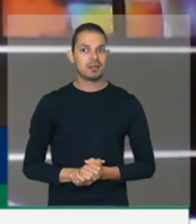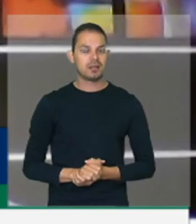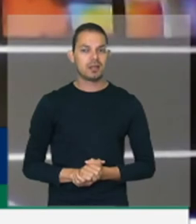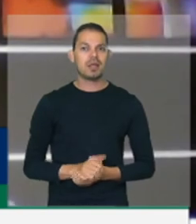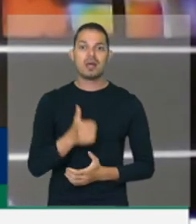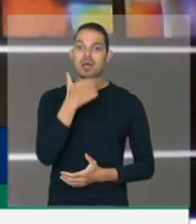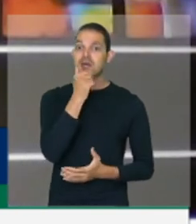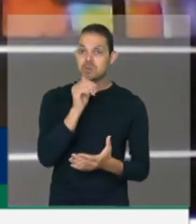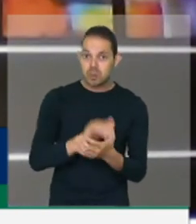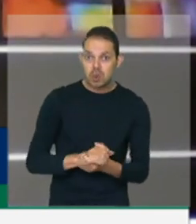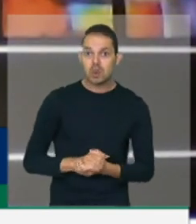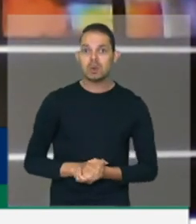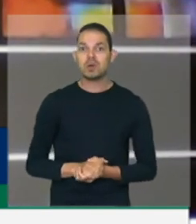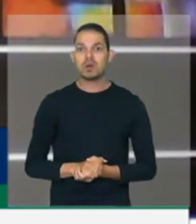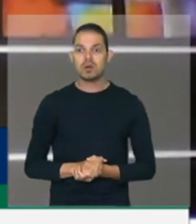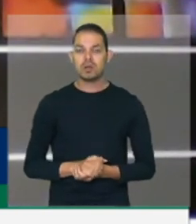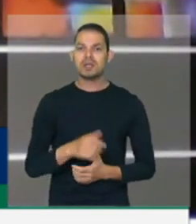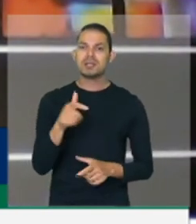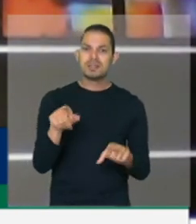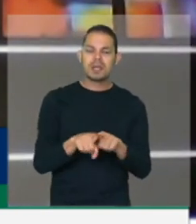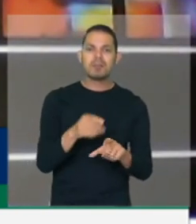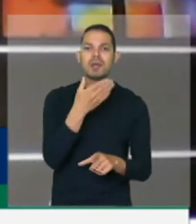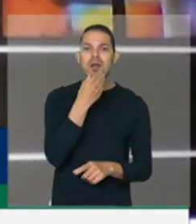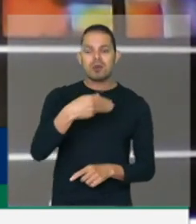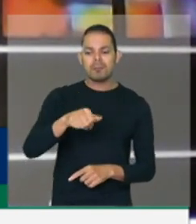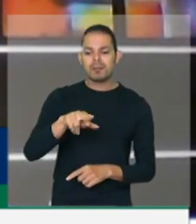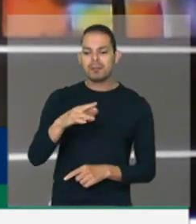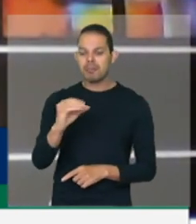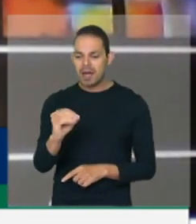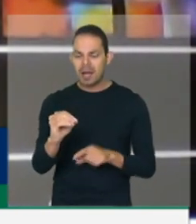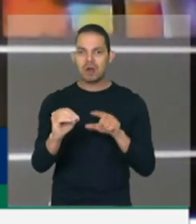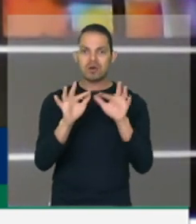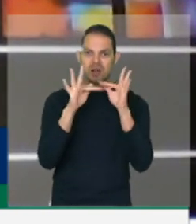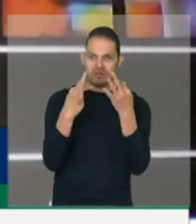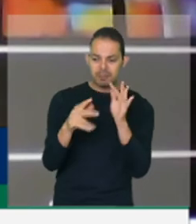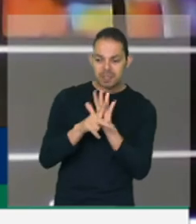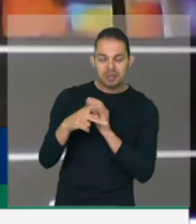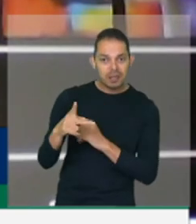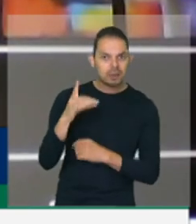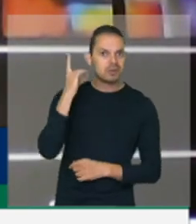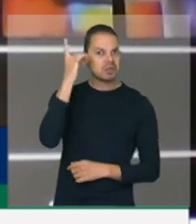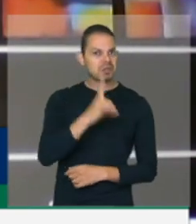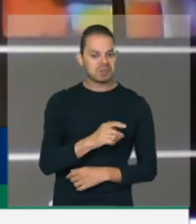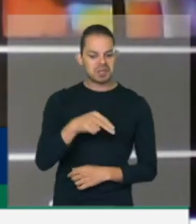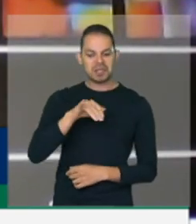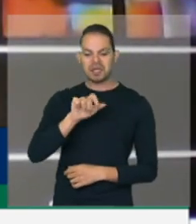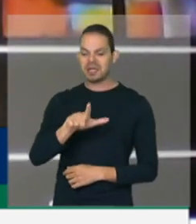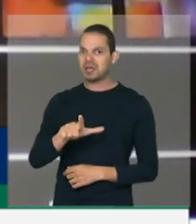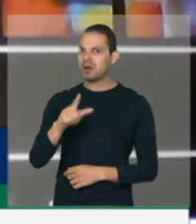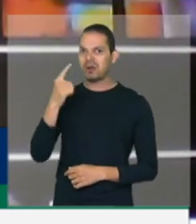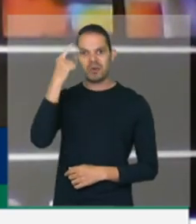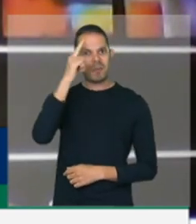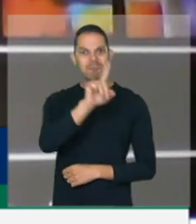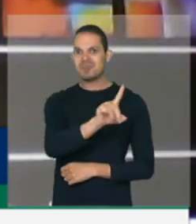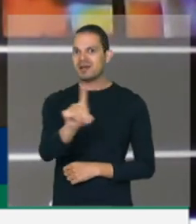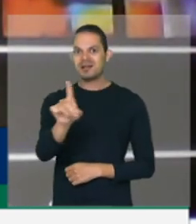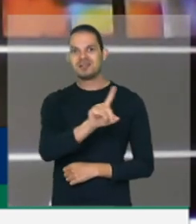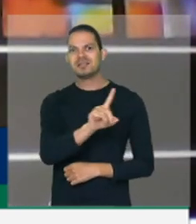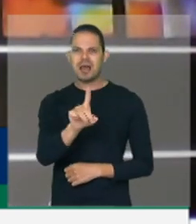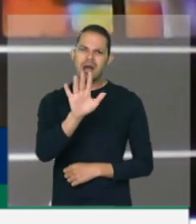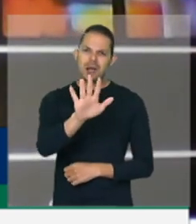esposo, do cidadão Marco Aurélio, da família deles? O deputado não pensou. Será que o deputado não